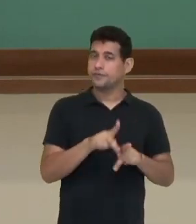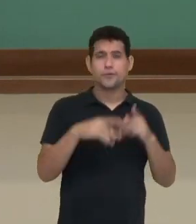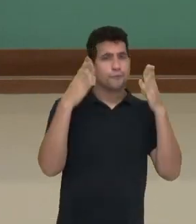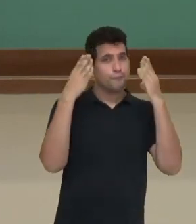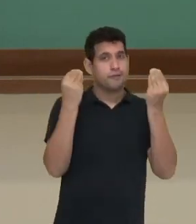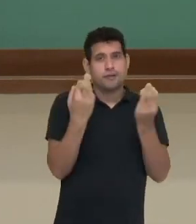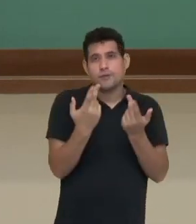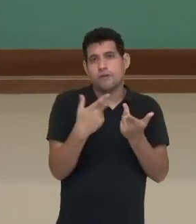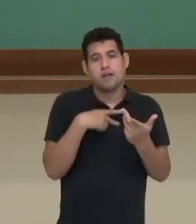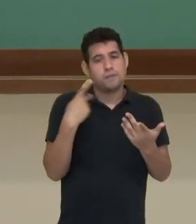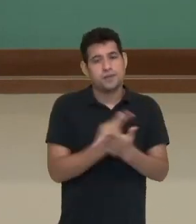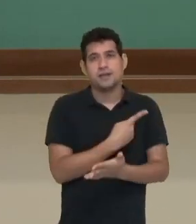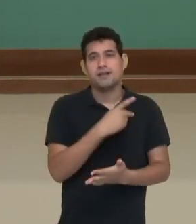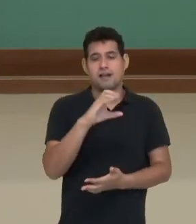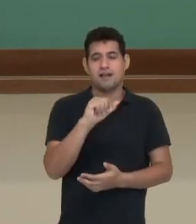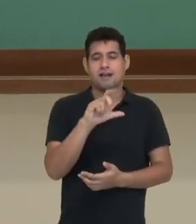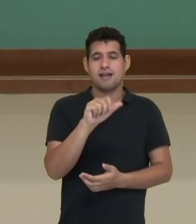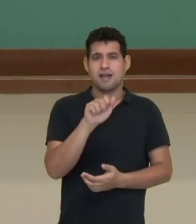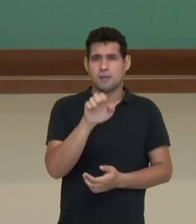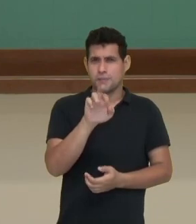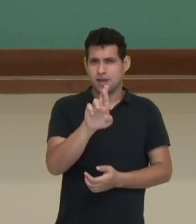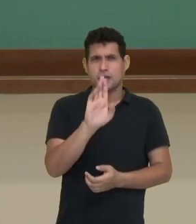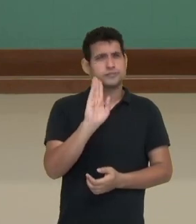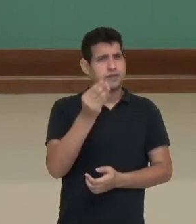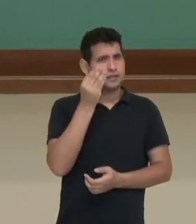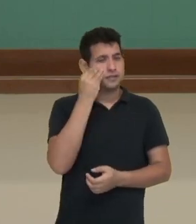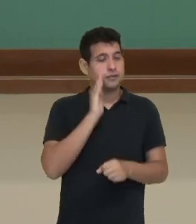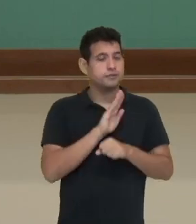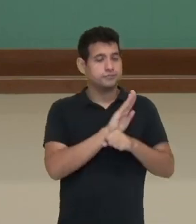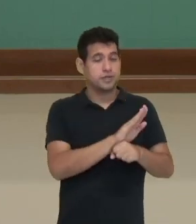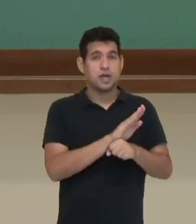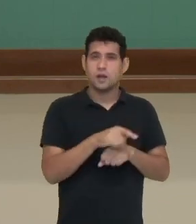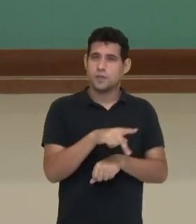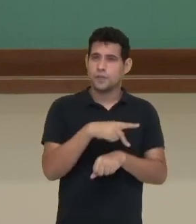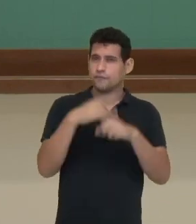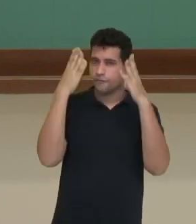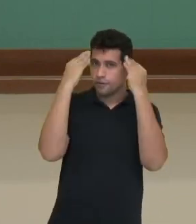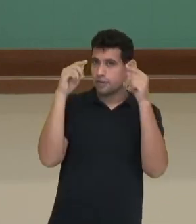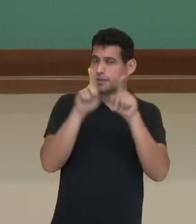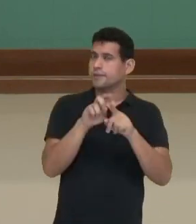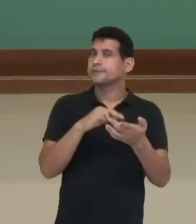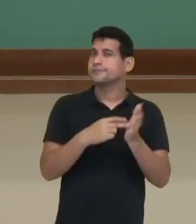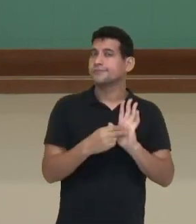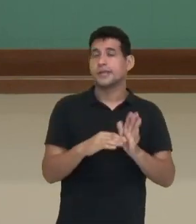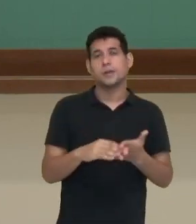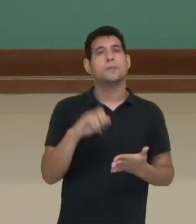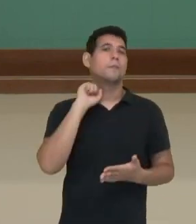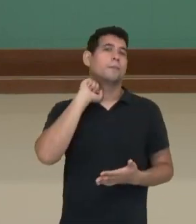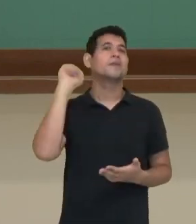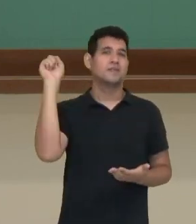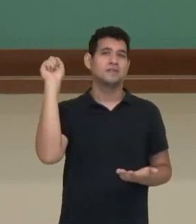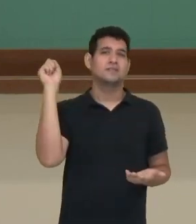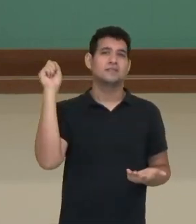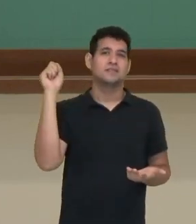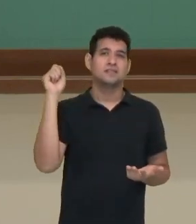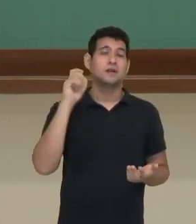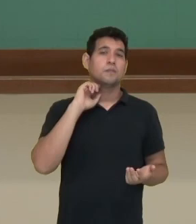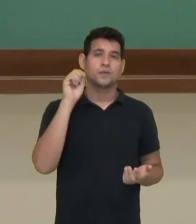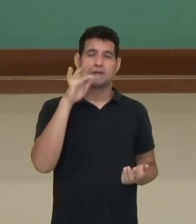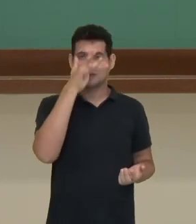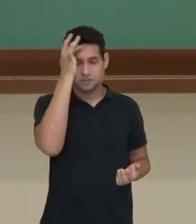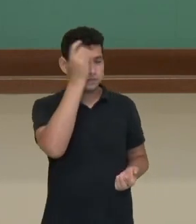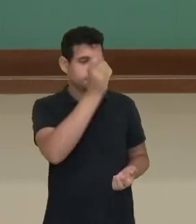ela puniu Calabar. Na medida em que ele tenta ajudar os holandeses, eles acabam executando esse